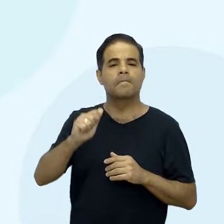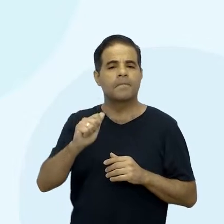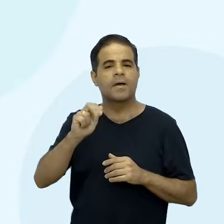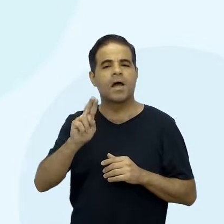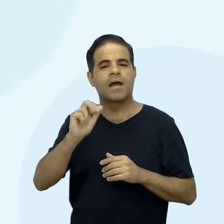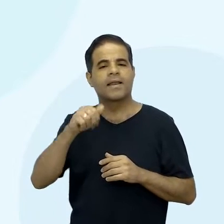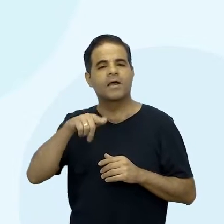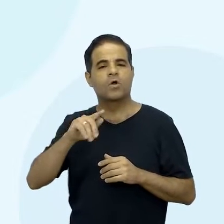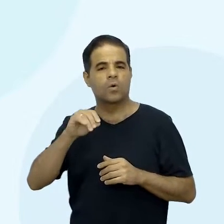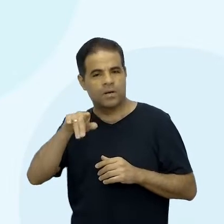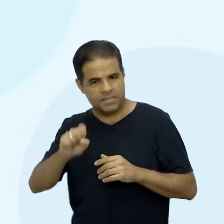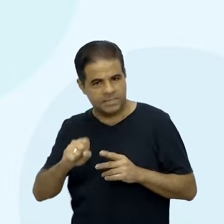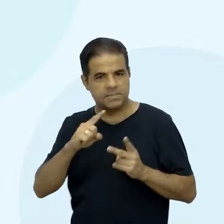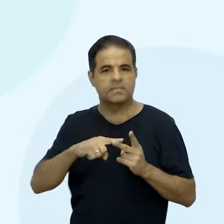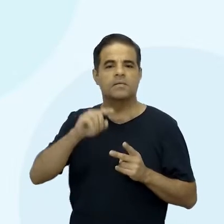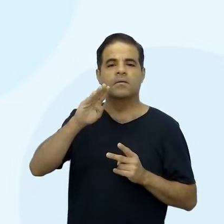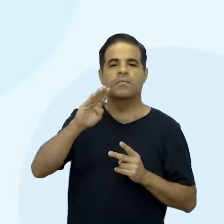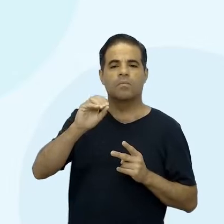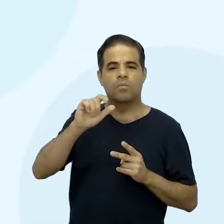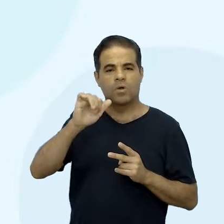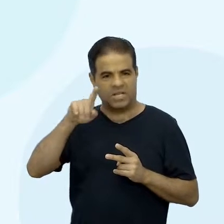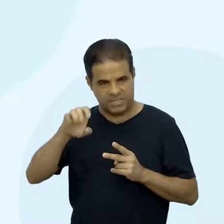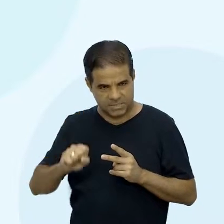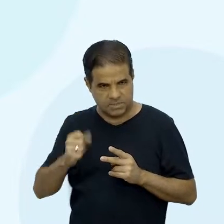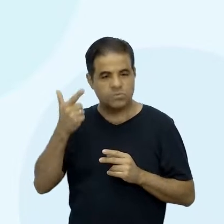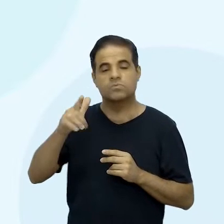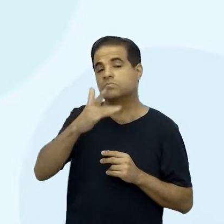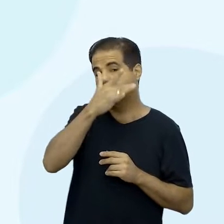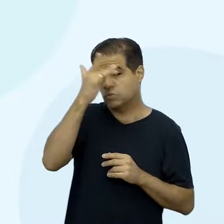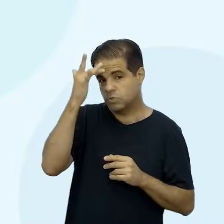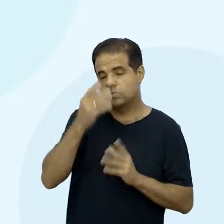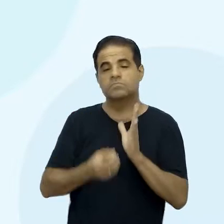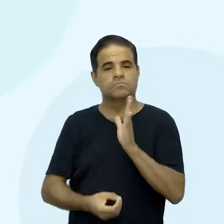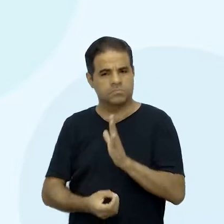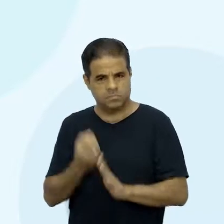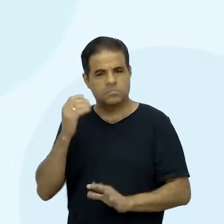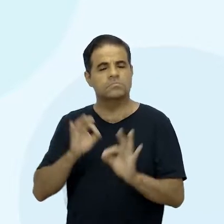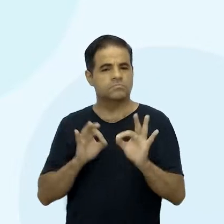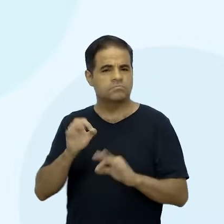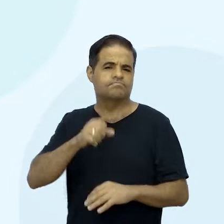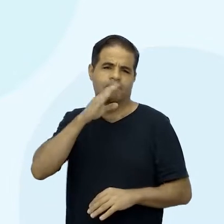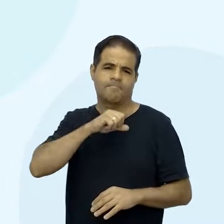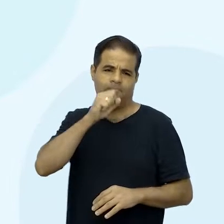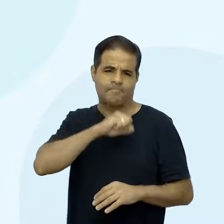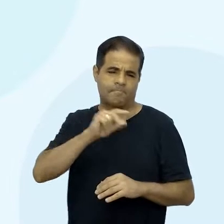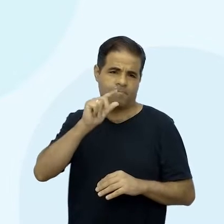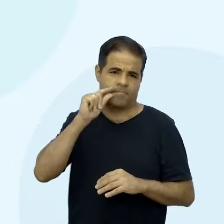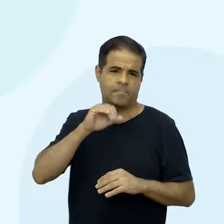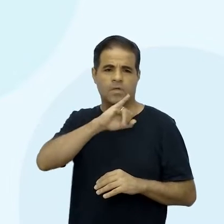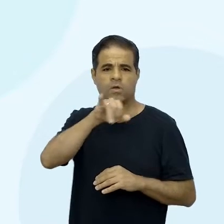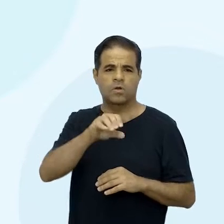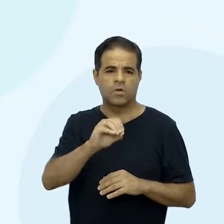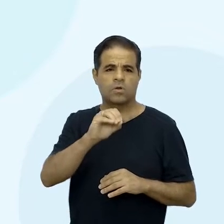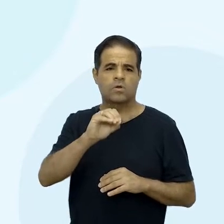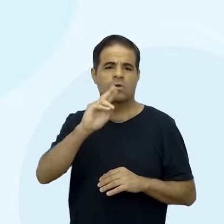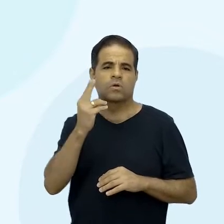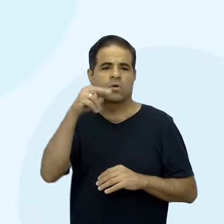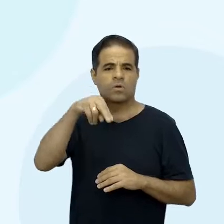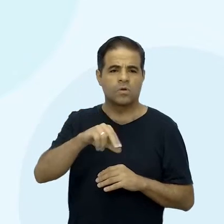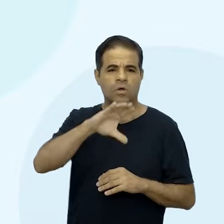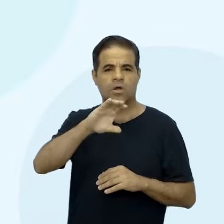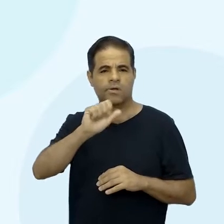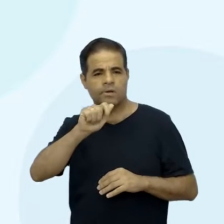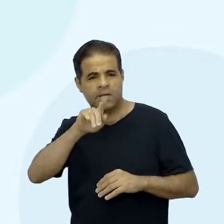para trazer ideias. Outra pessoa que faz performance, que esse é mais das antigas, é o John Cage. Ele mexe